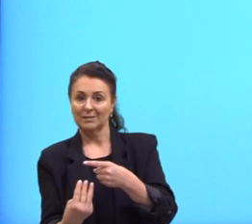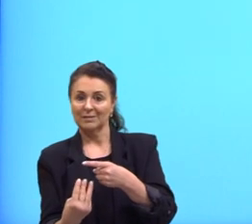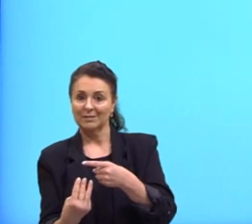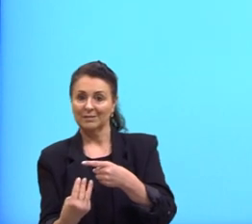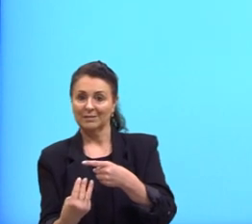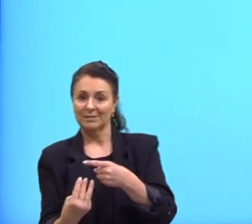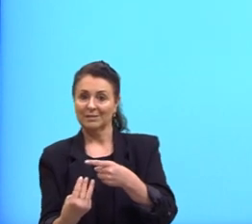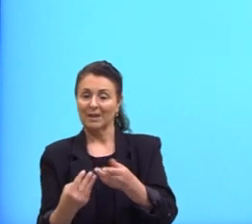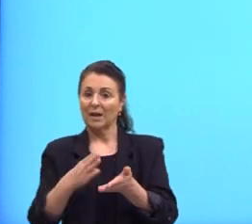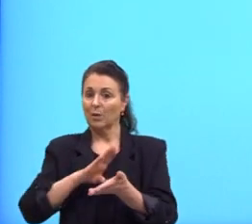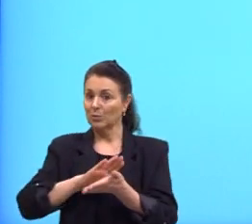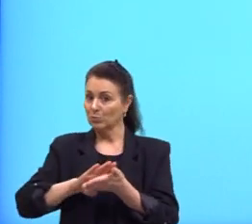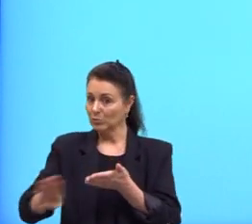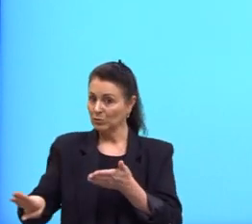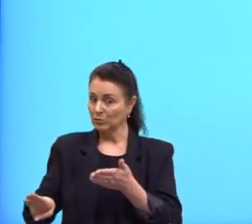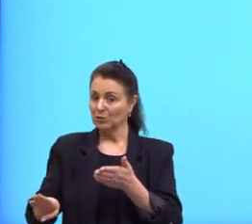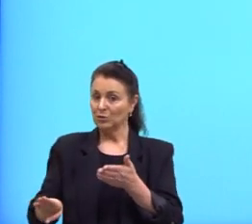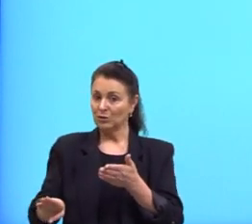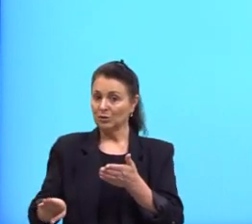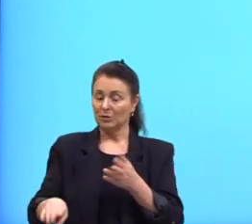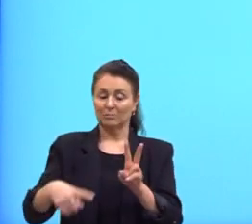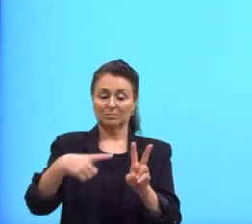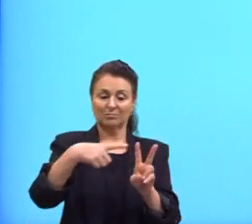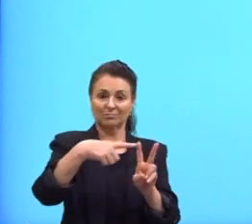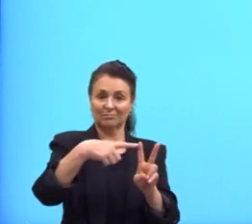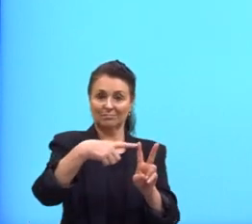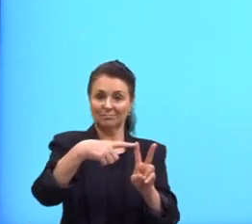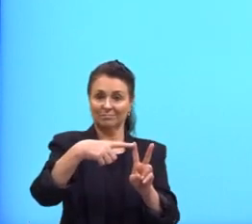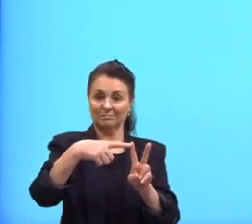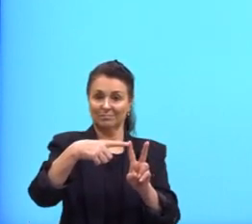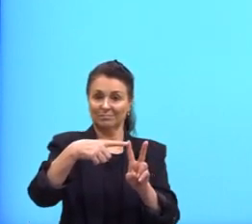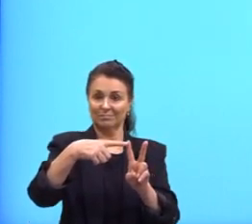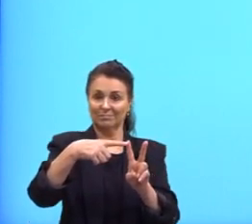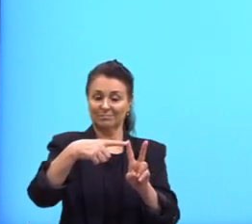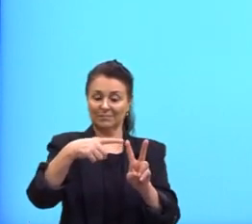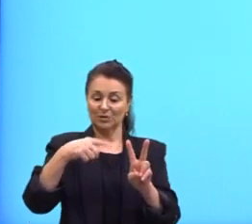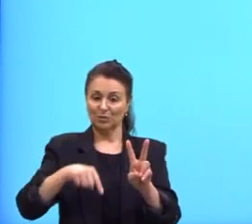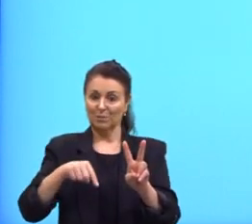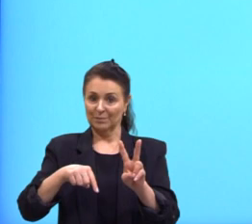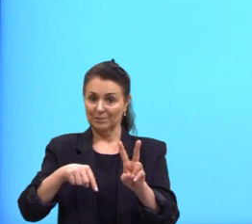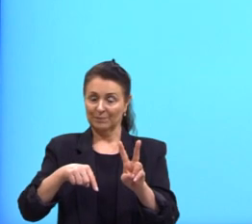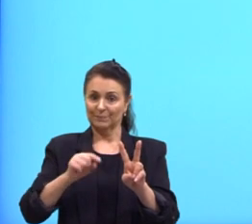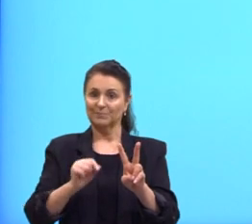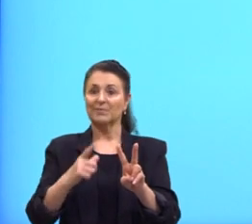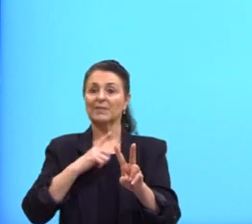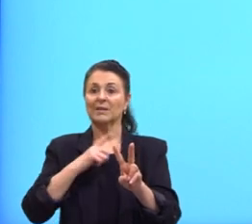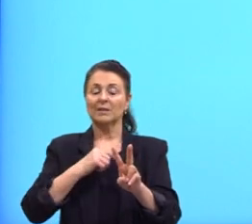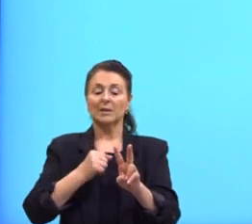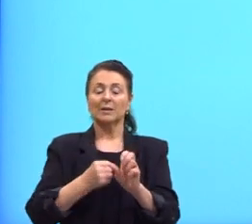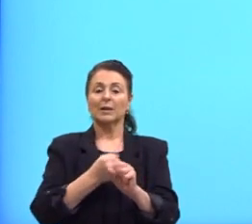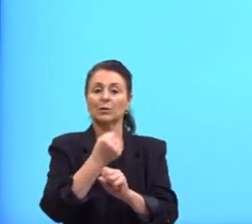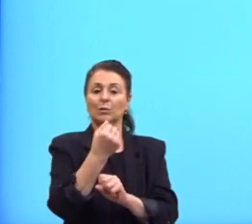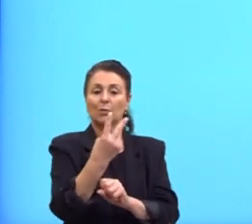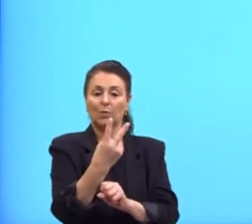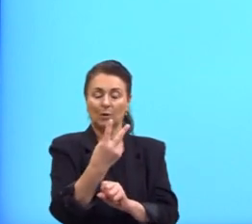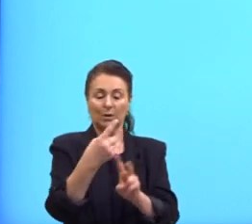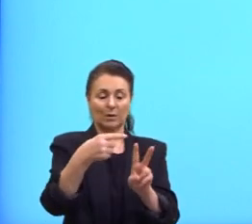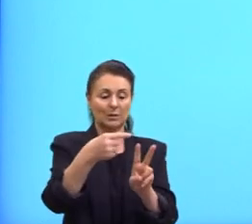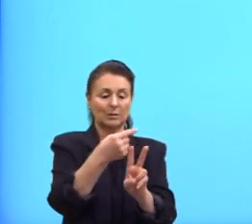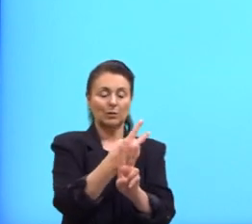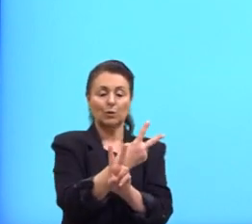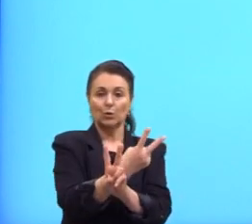eliminamos o radical do denominador mas ainda temos aqui em informação né 2 raiz de 3